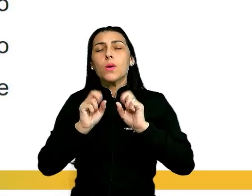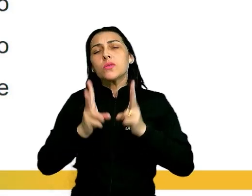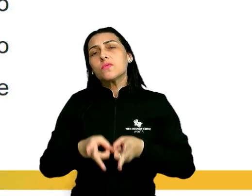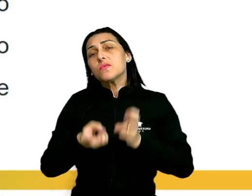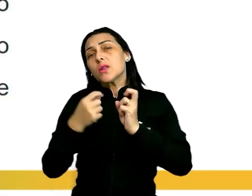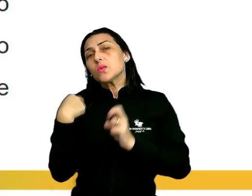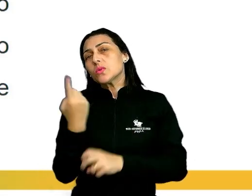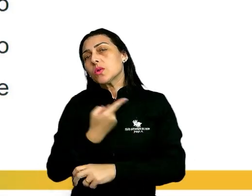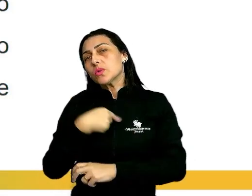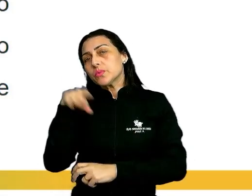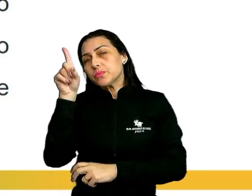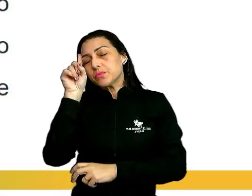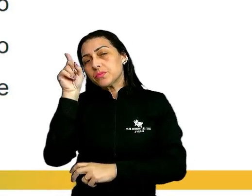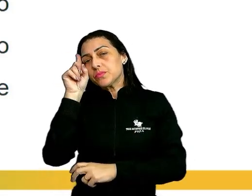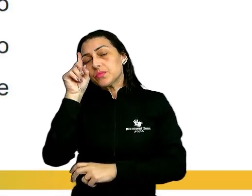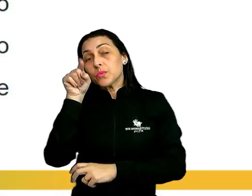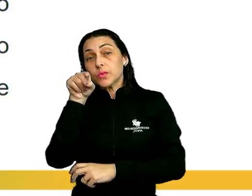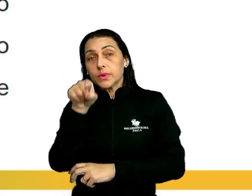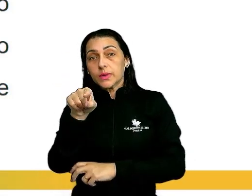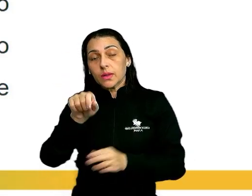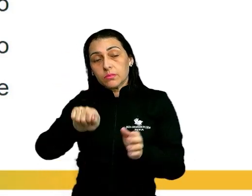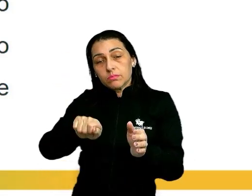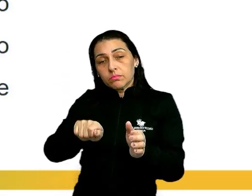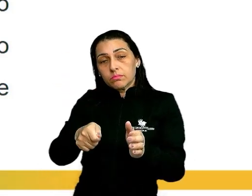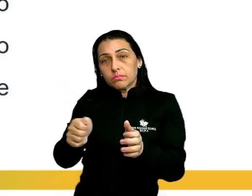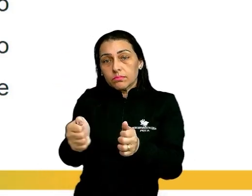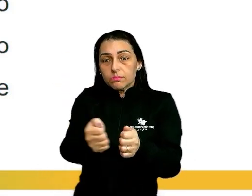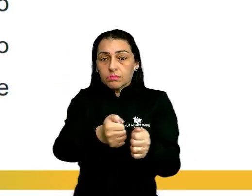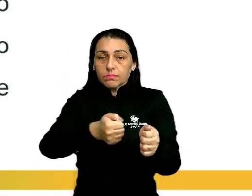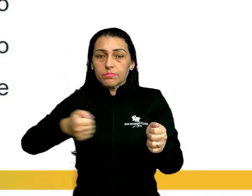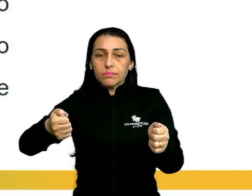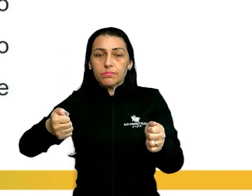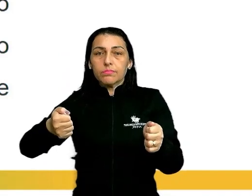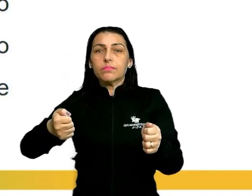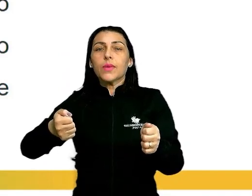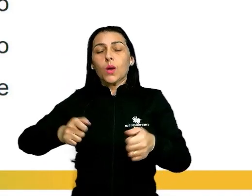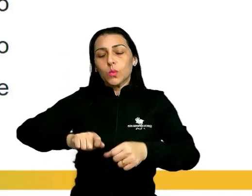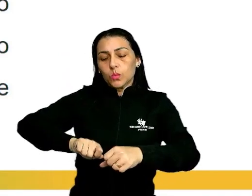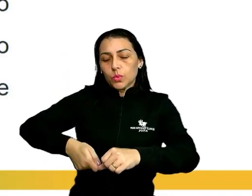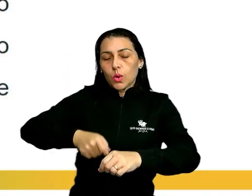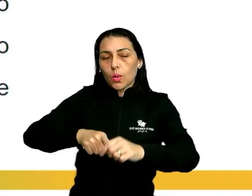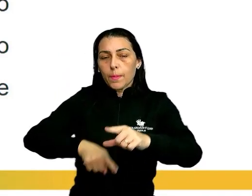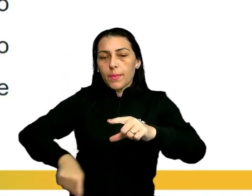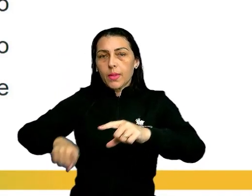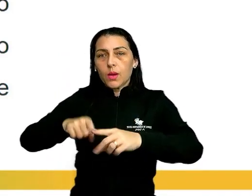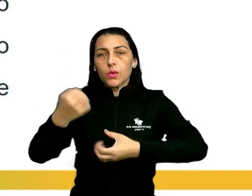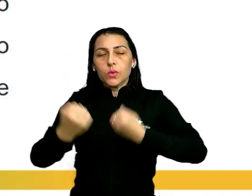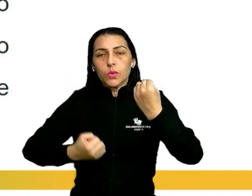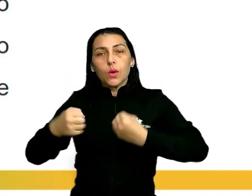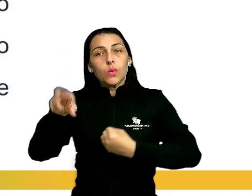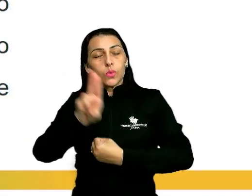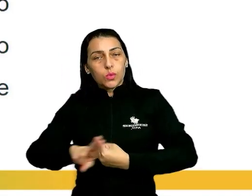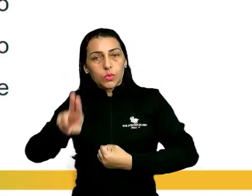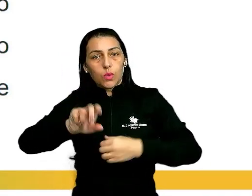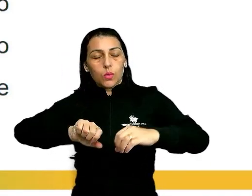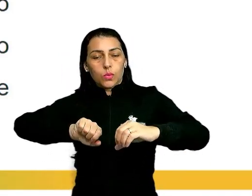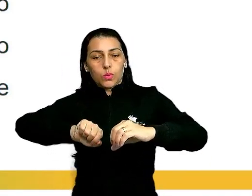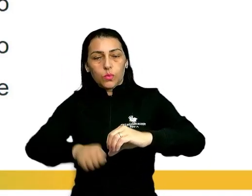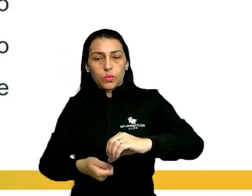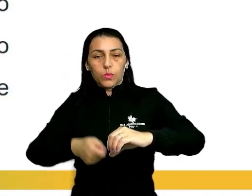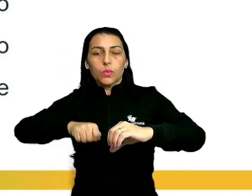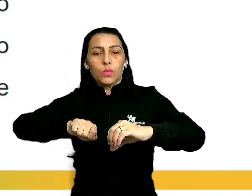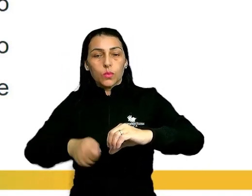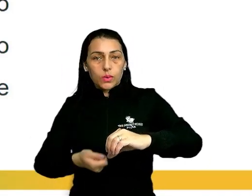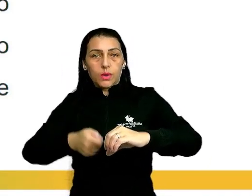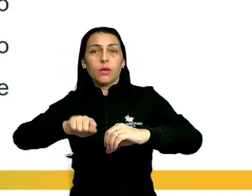no nosso dia a dia né quando você abre a porta né quando você troca o pneu de um carro utizando utilizando uma uma